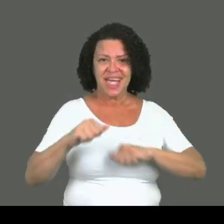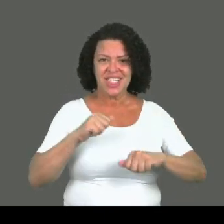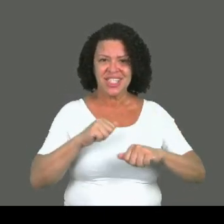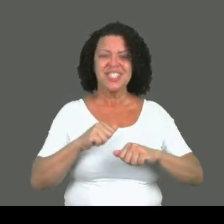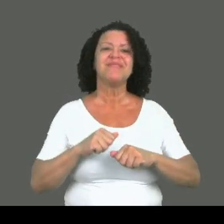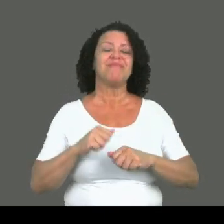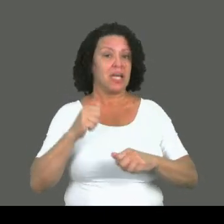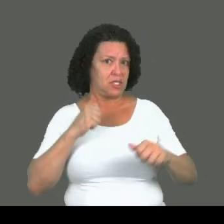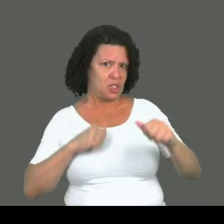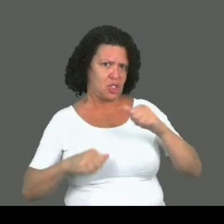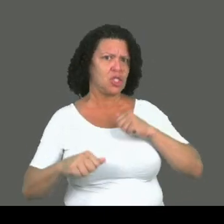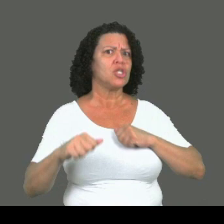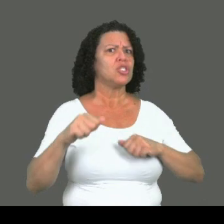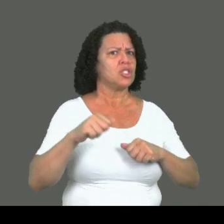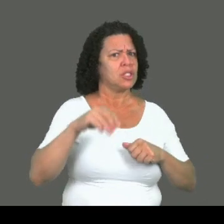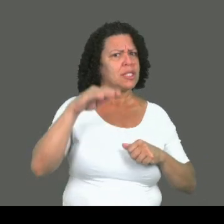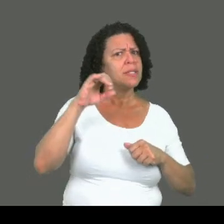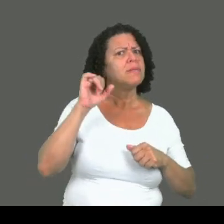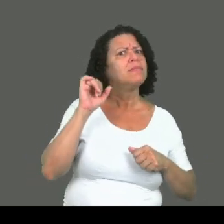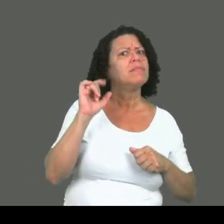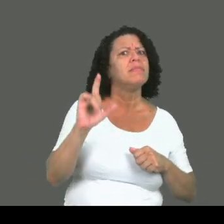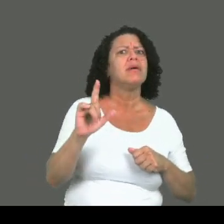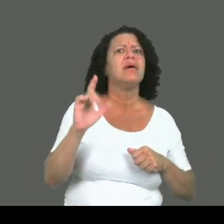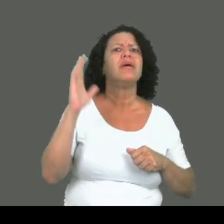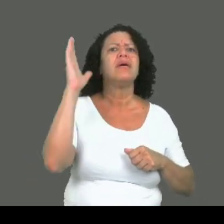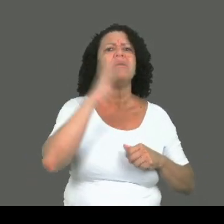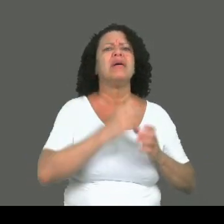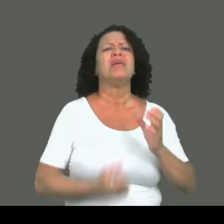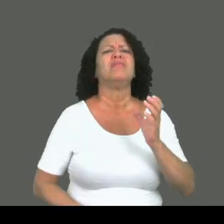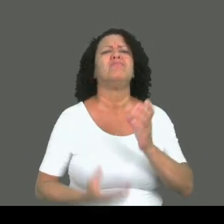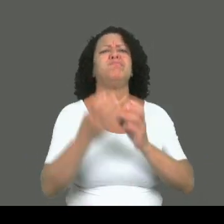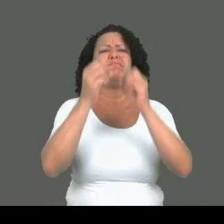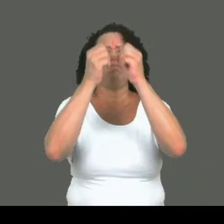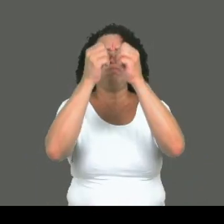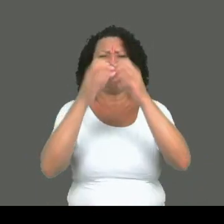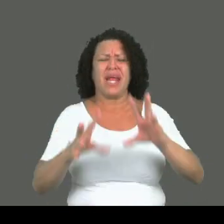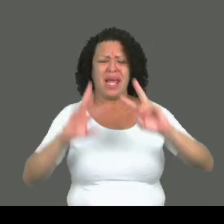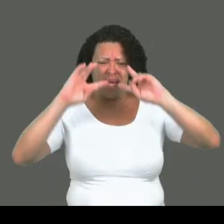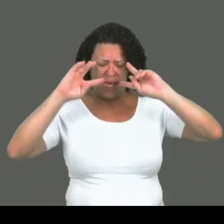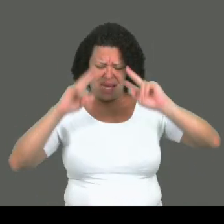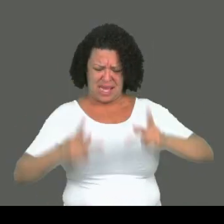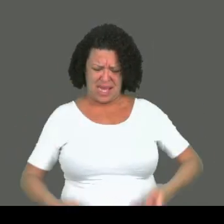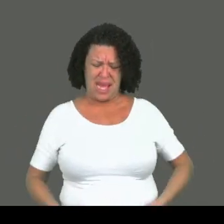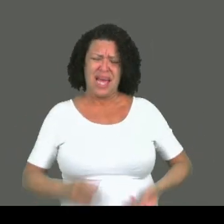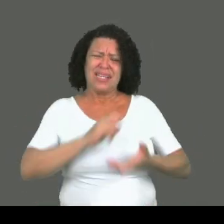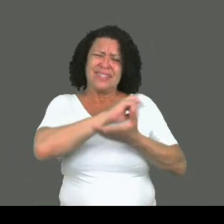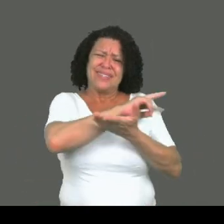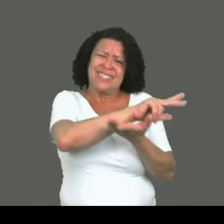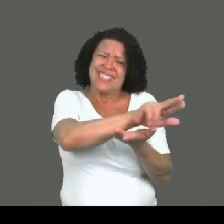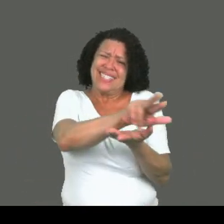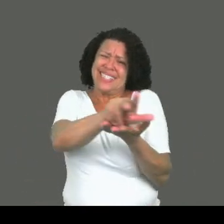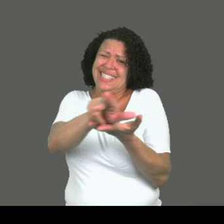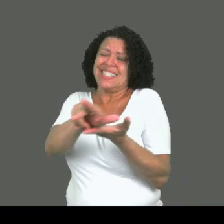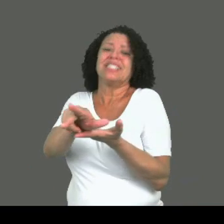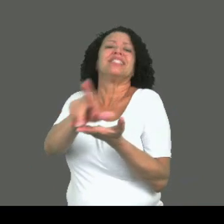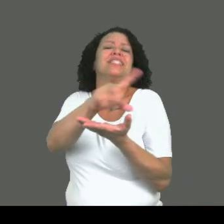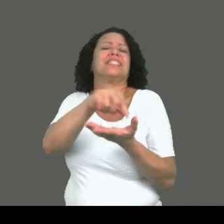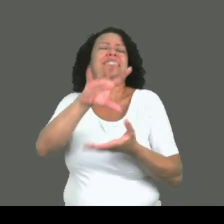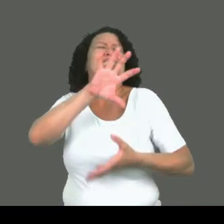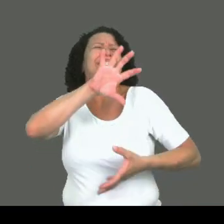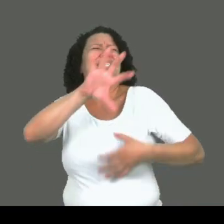A ansiedade mal dirigida produz danos orgânicos de variada classe e